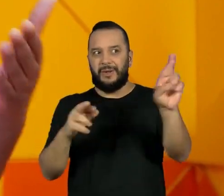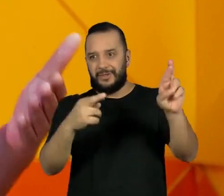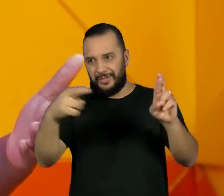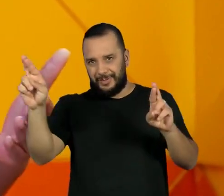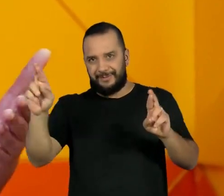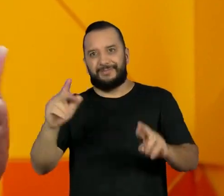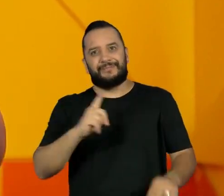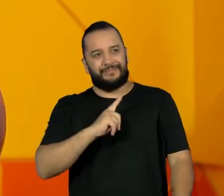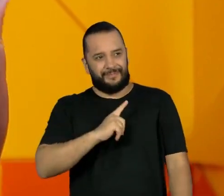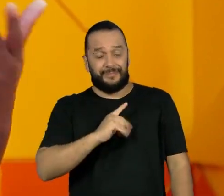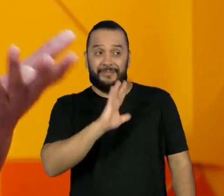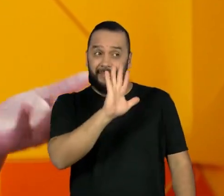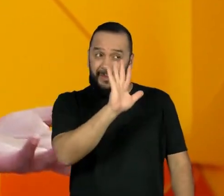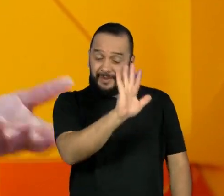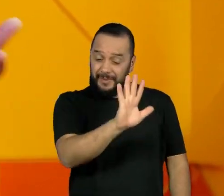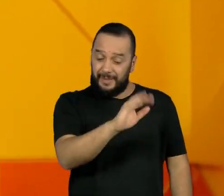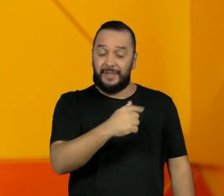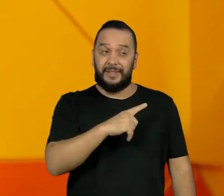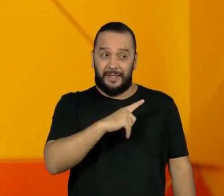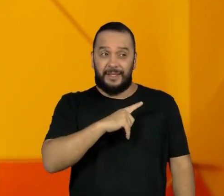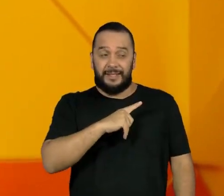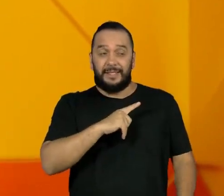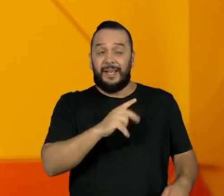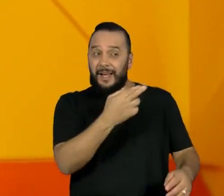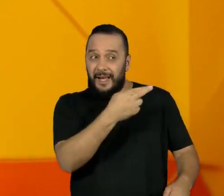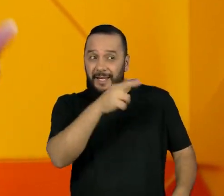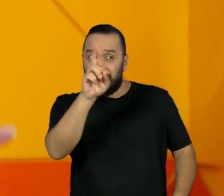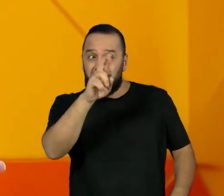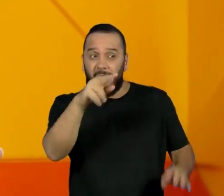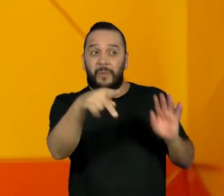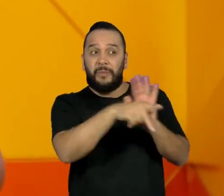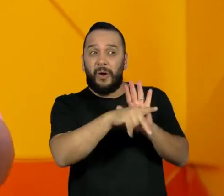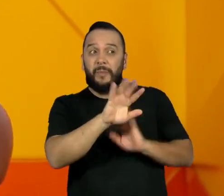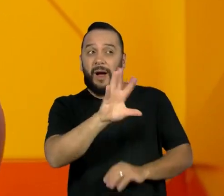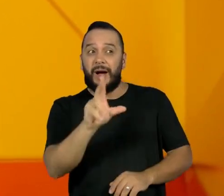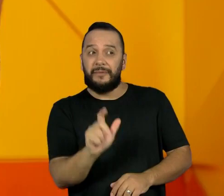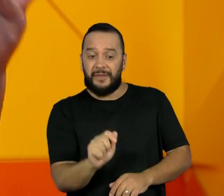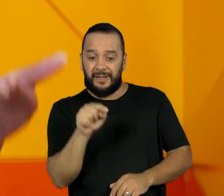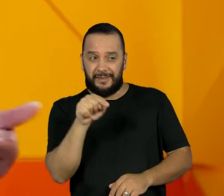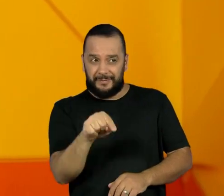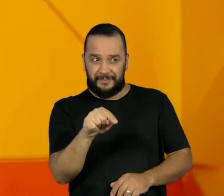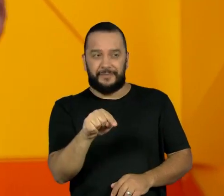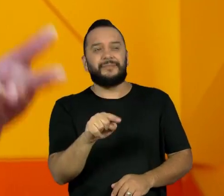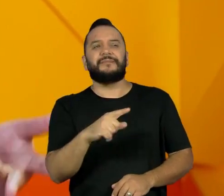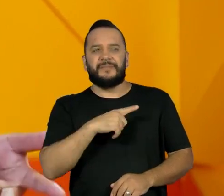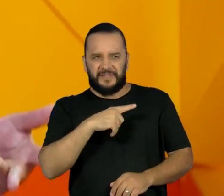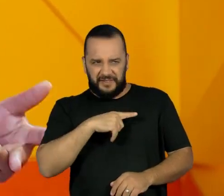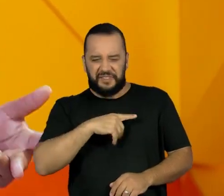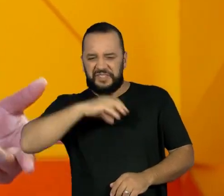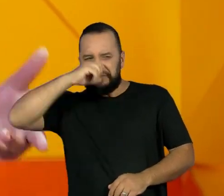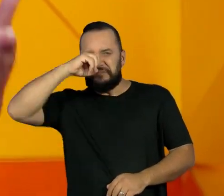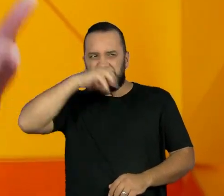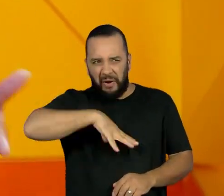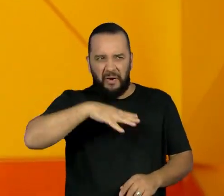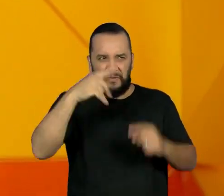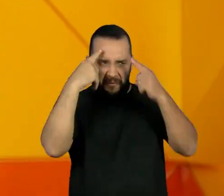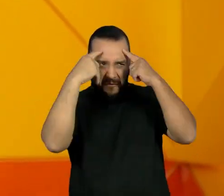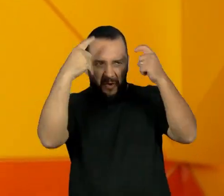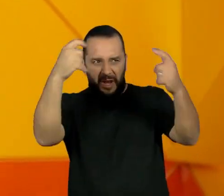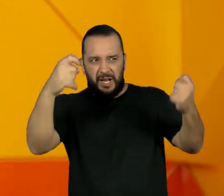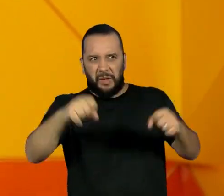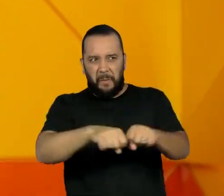as religiões de matrizes africanas, isso é muito mais intenso, violento, muito mais agressivo. Por que